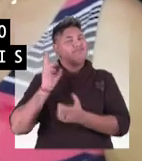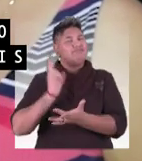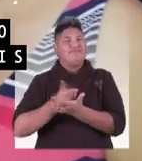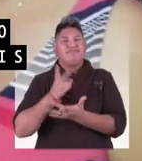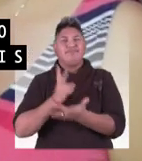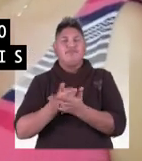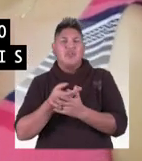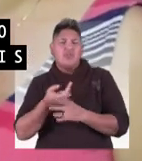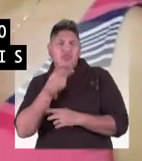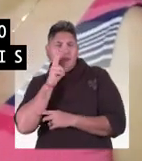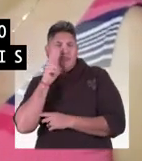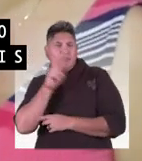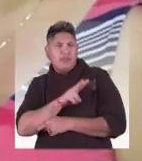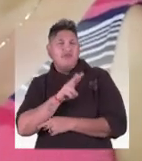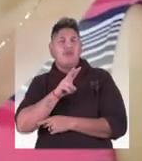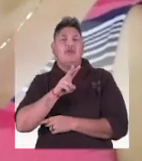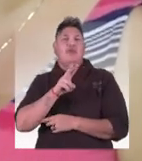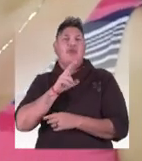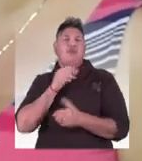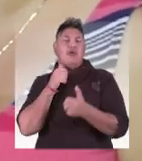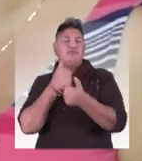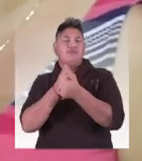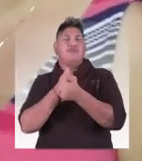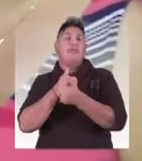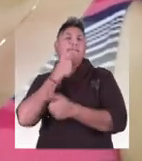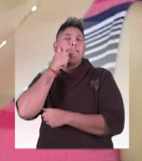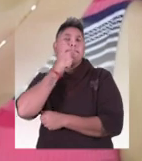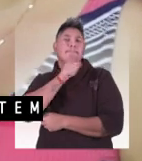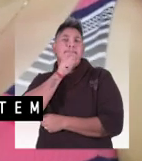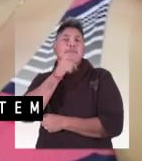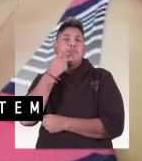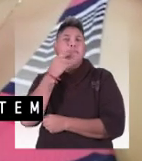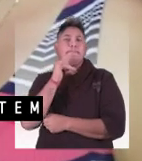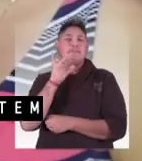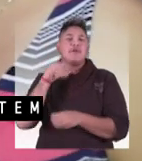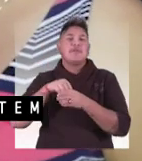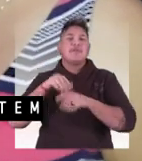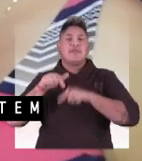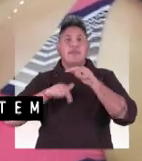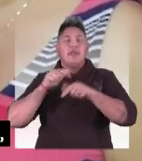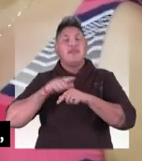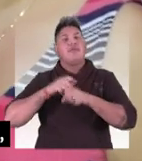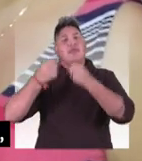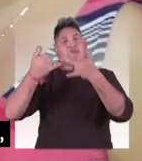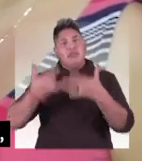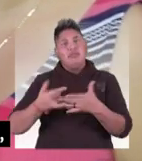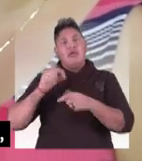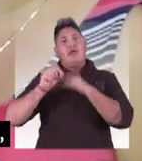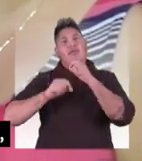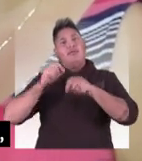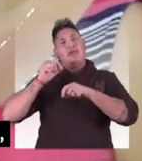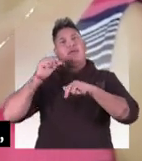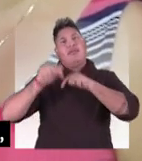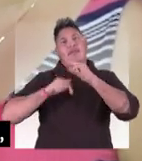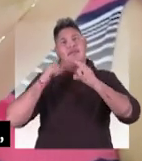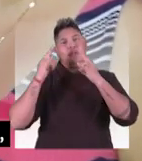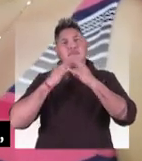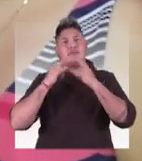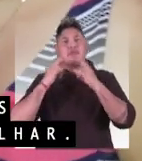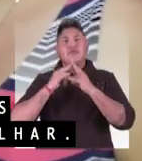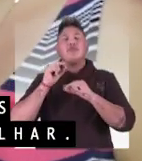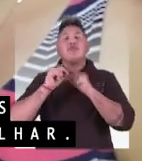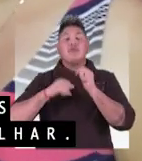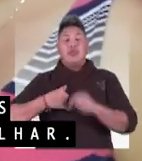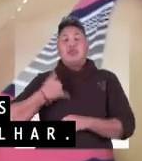eles estão acompanhando os pais no serviço, né? Então daí a gente tem que explicar o que é o trabalho infantil,